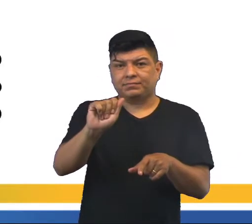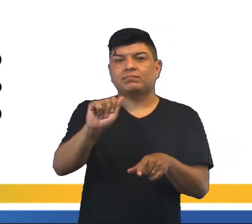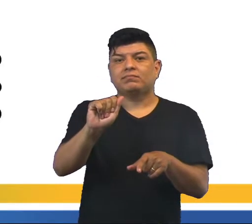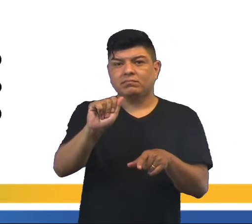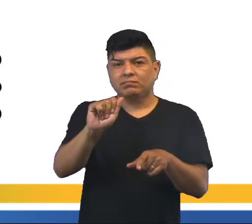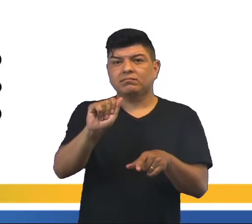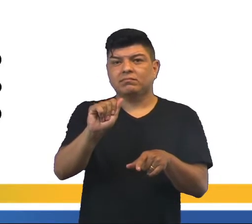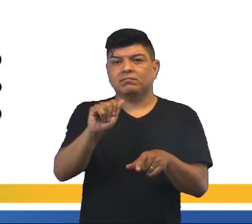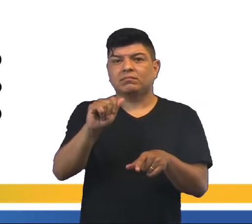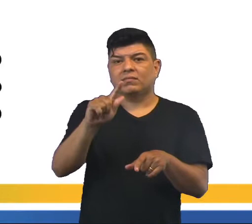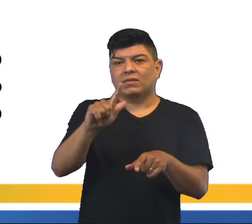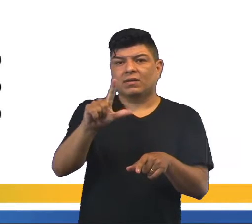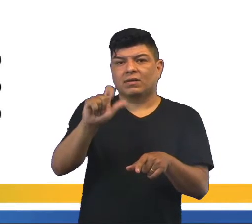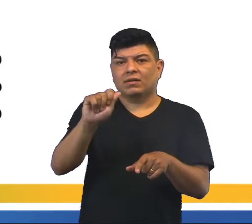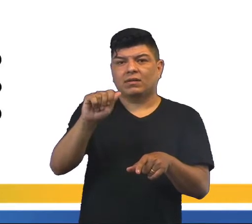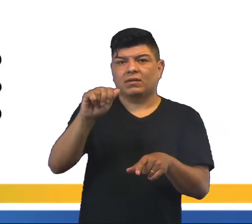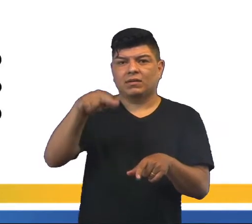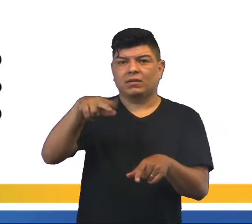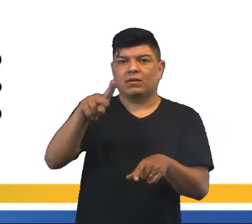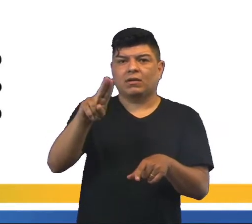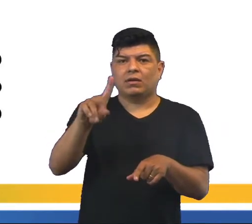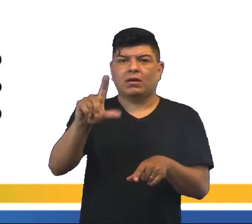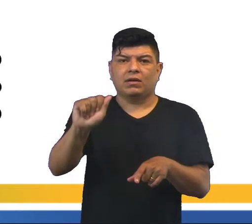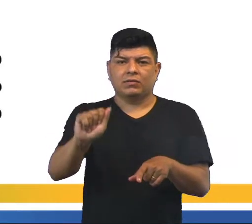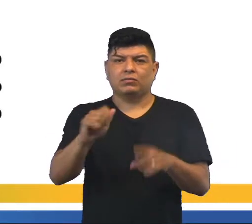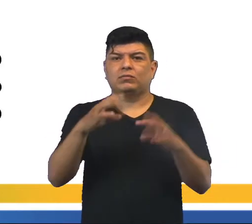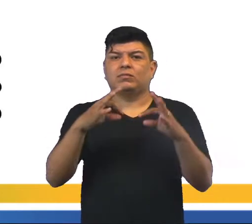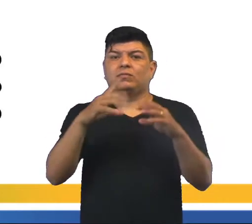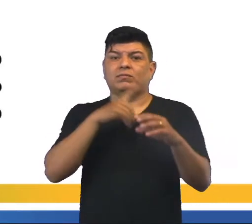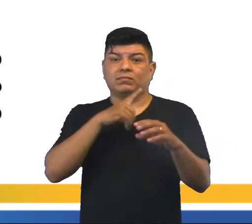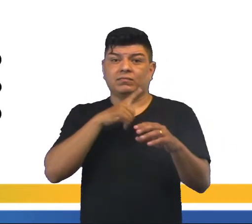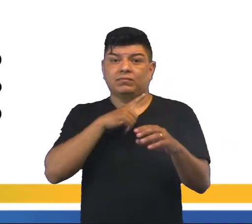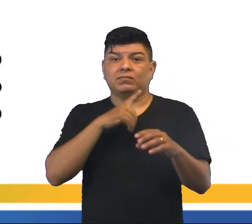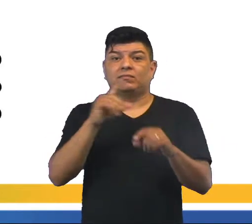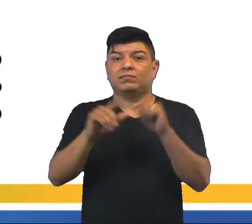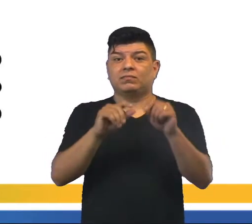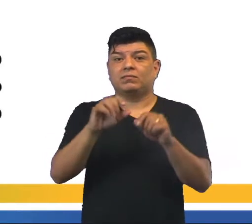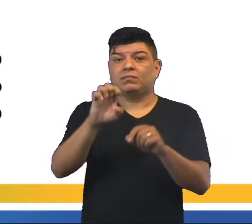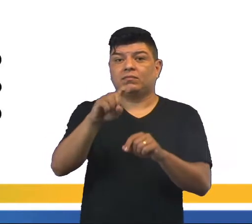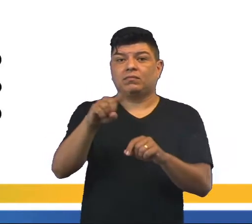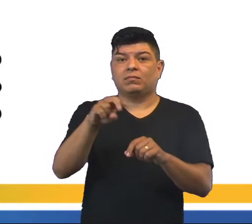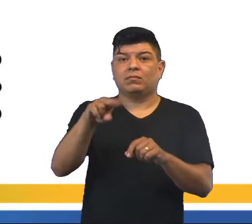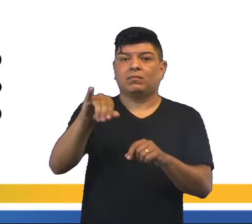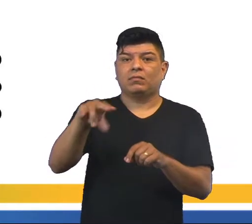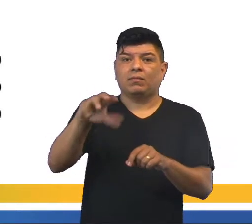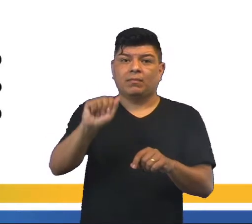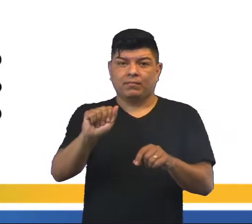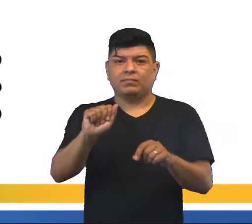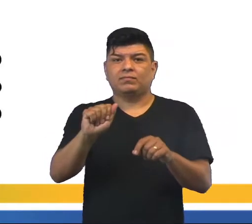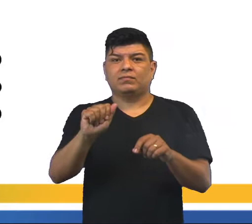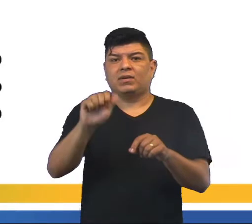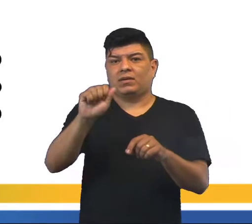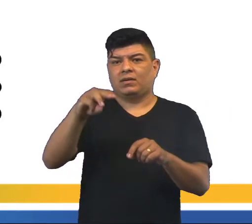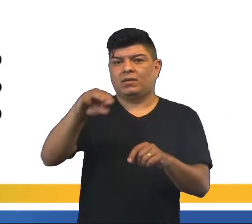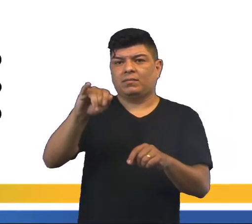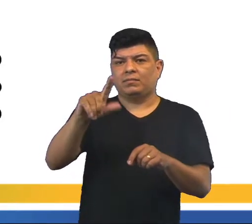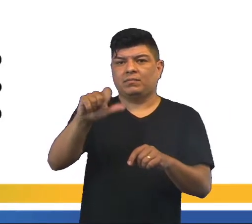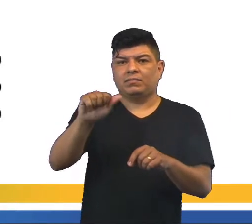secretada pelas glândulas salivárias. A saliva contém a enzima amilase, também conhecida